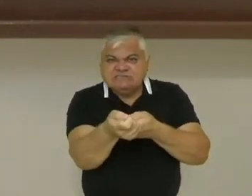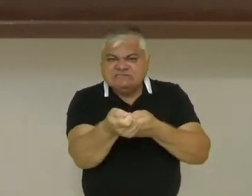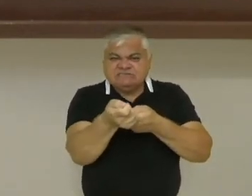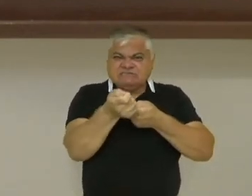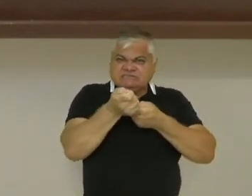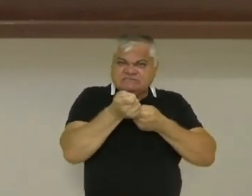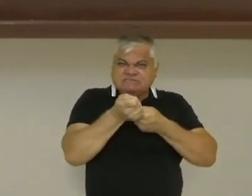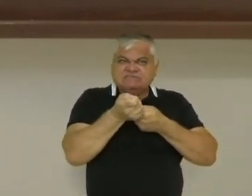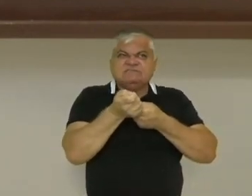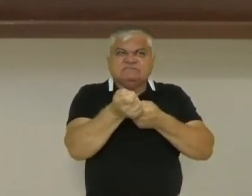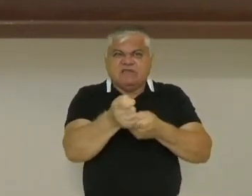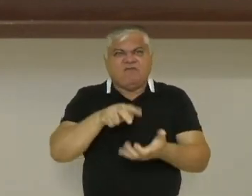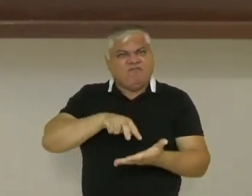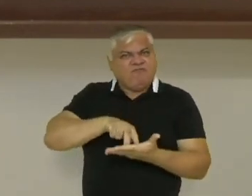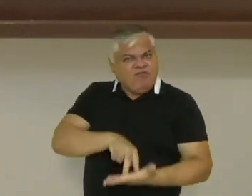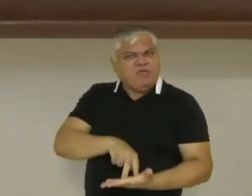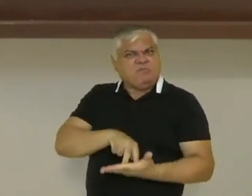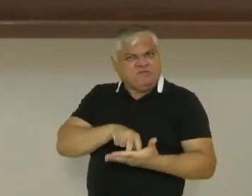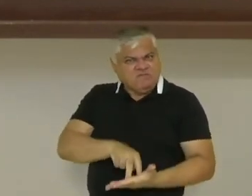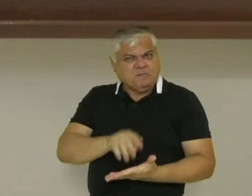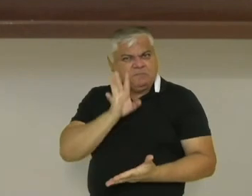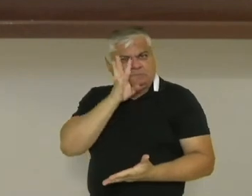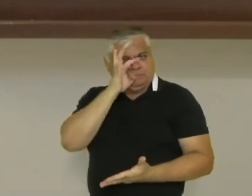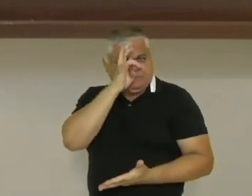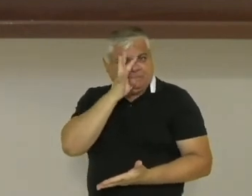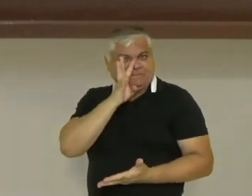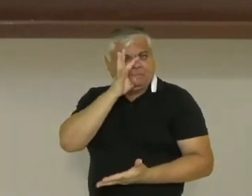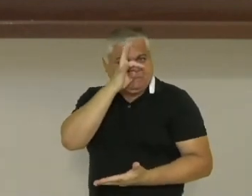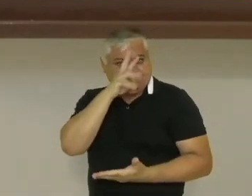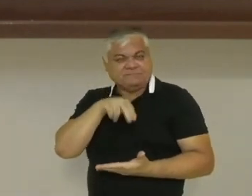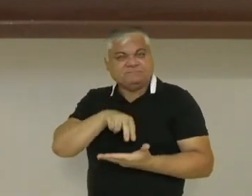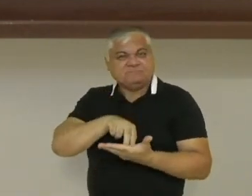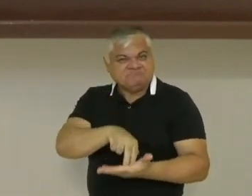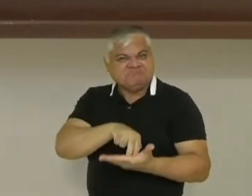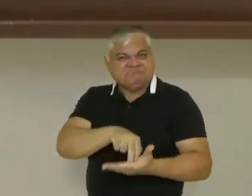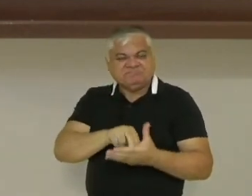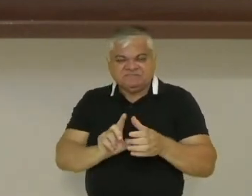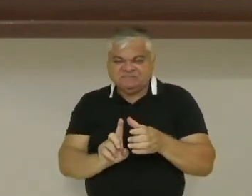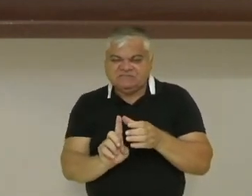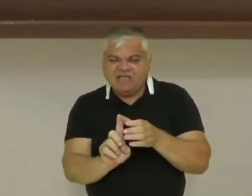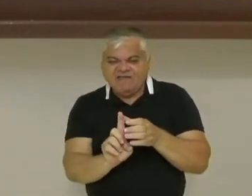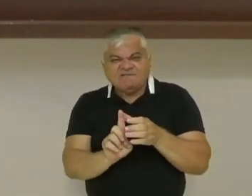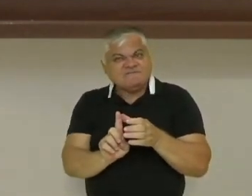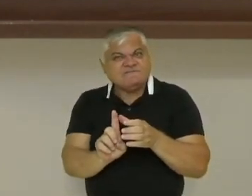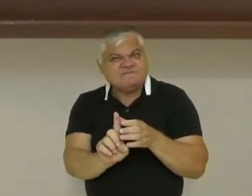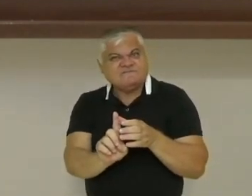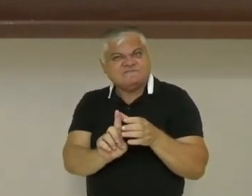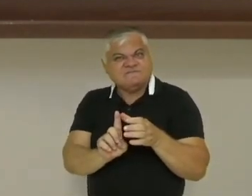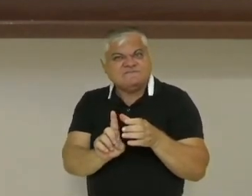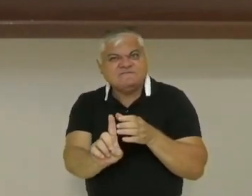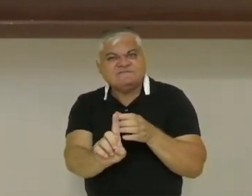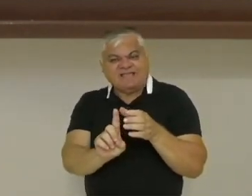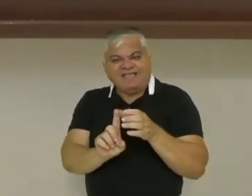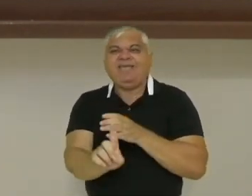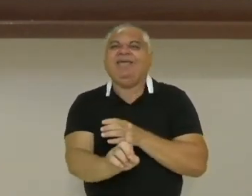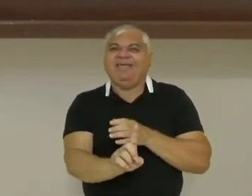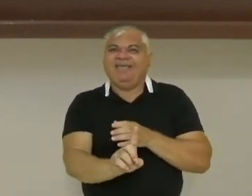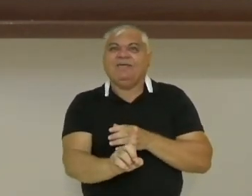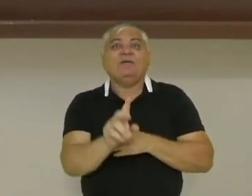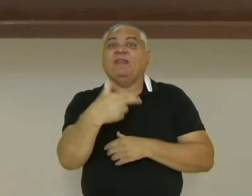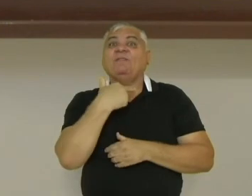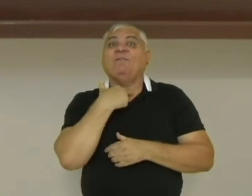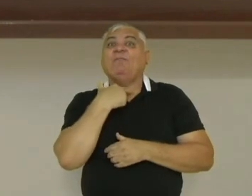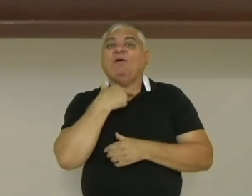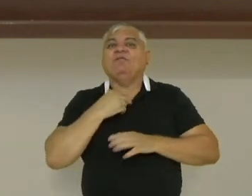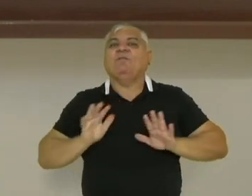bem forte, firme ali. A pessoa tentando tirar ali, você fazendo aquela força. Só que ela não pode